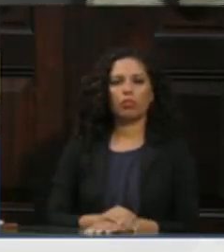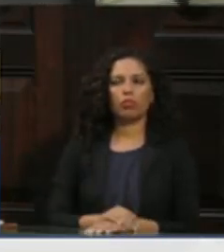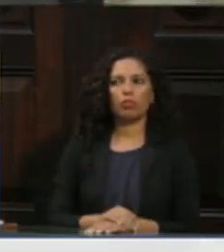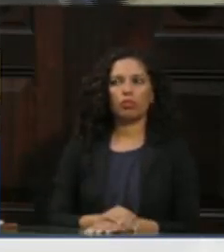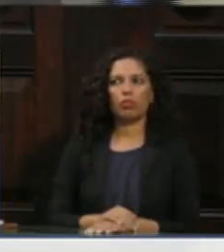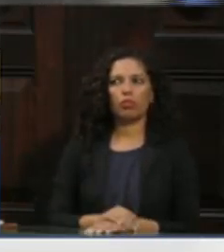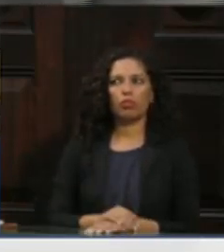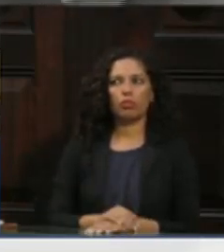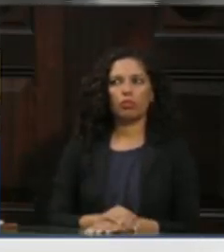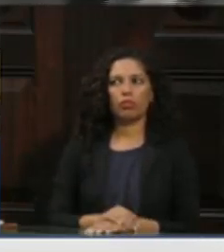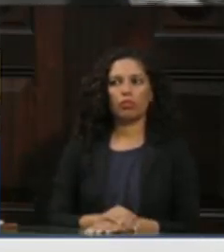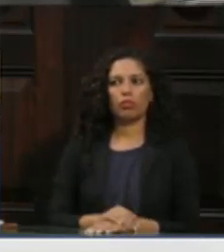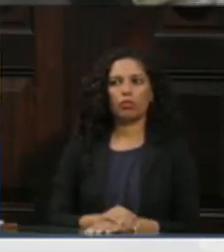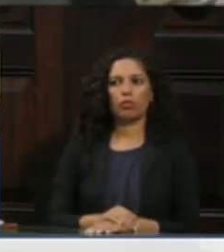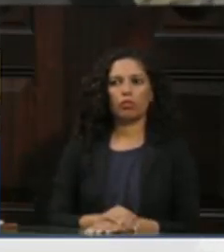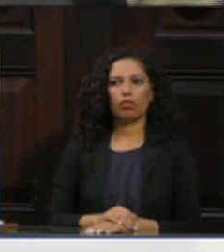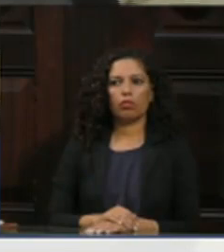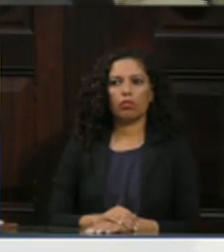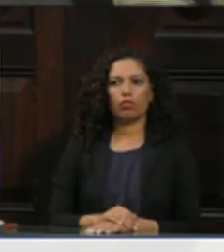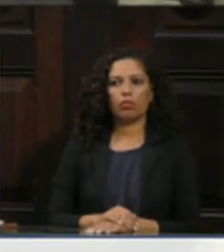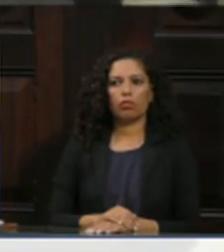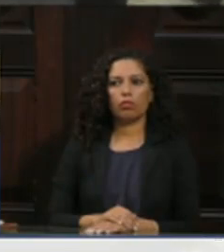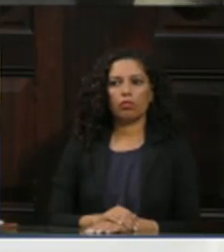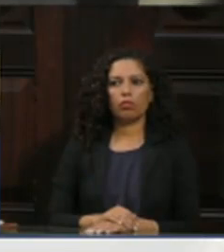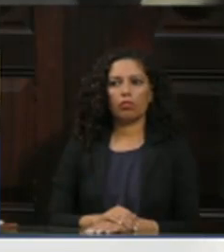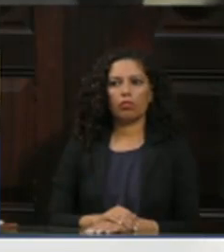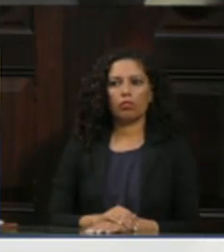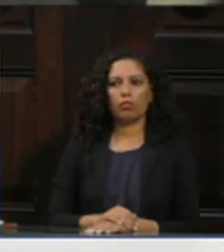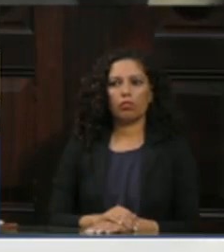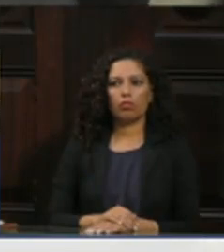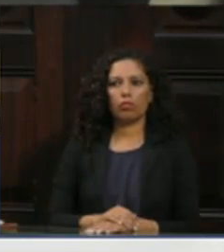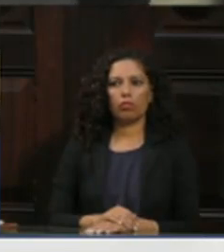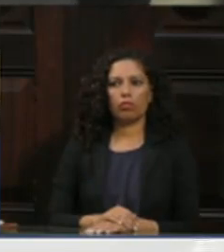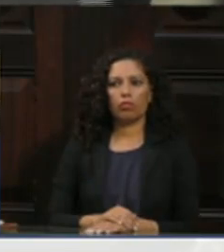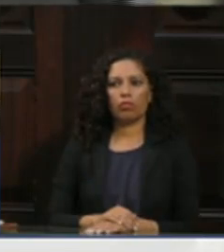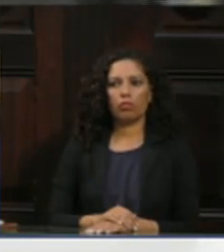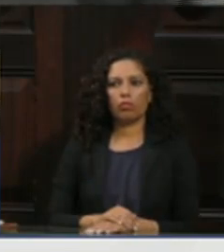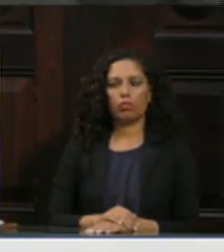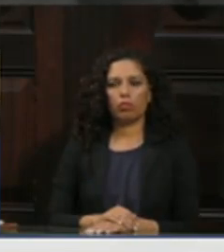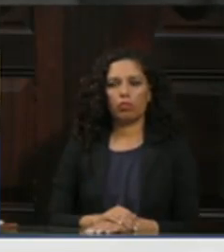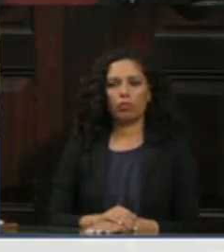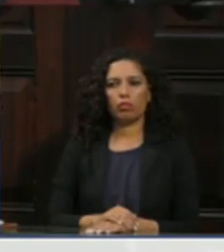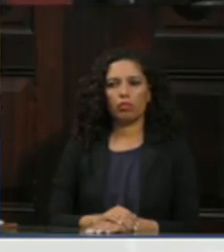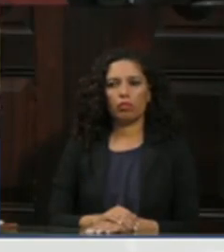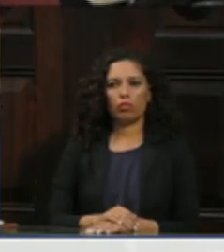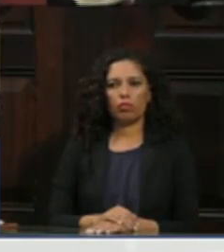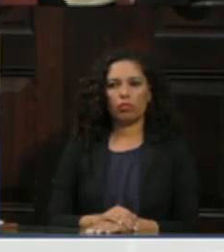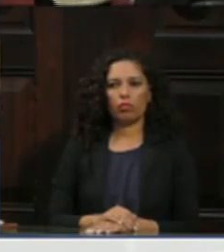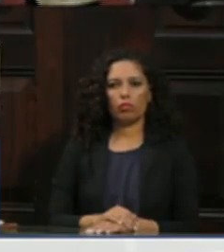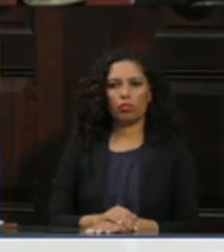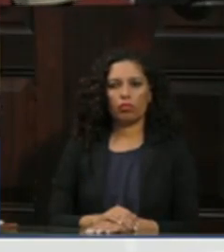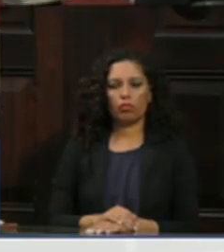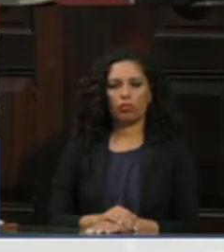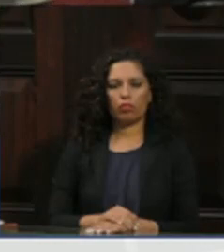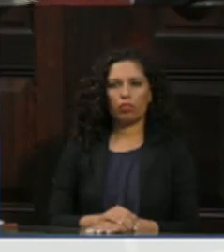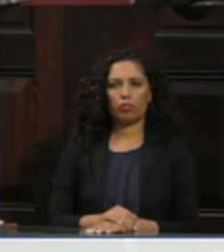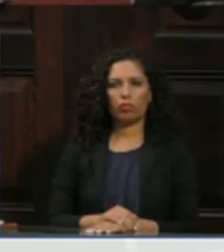Senhor presidente, acompanhamos a CCJ. Pela comissão, parecer favorável ao